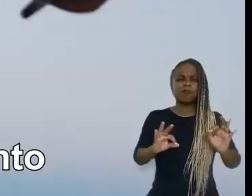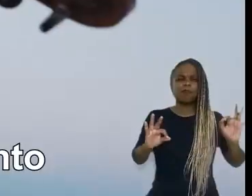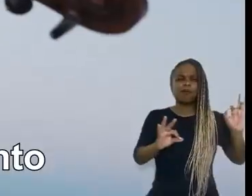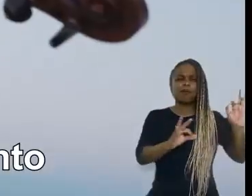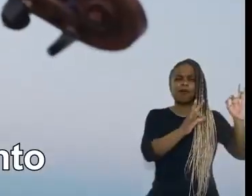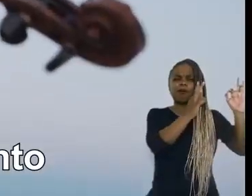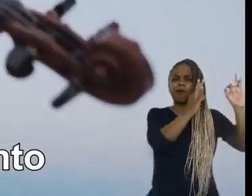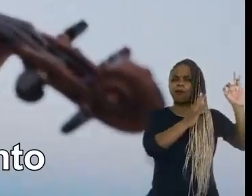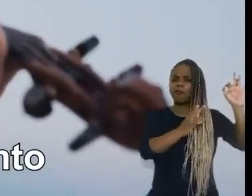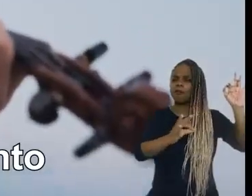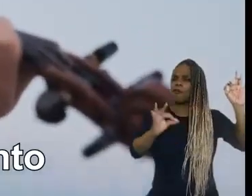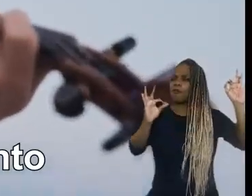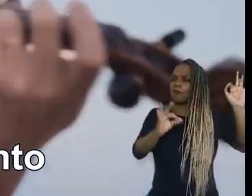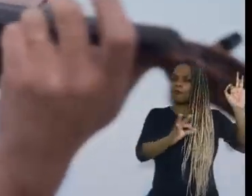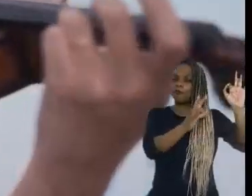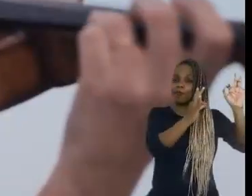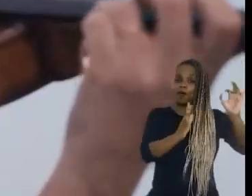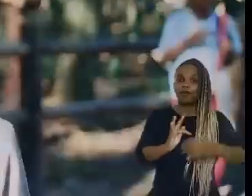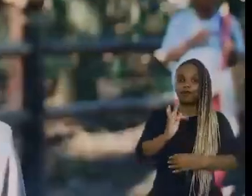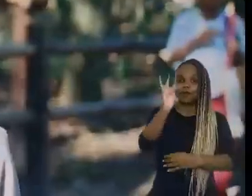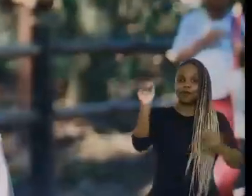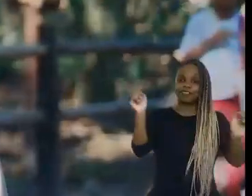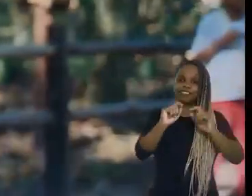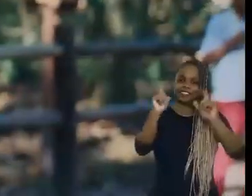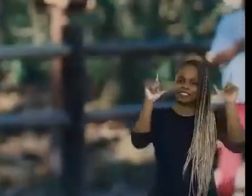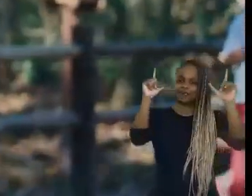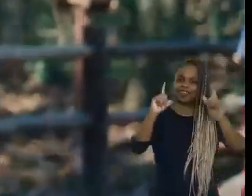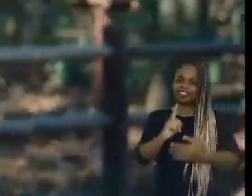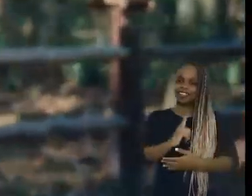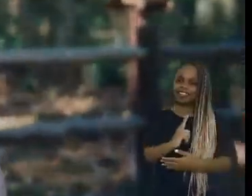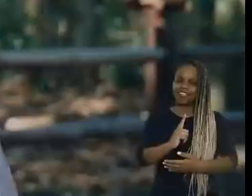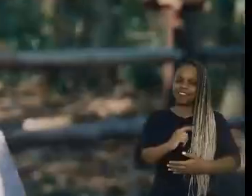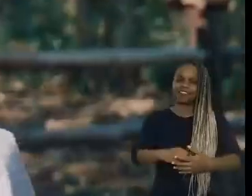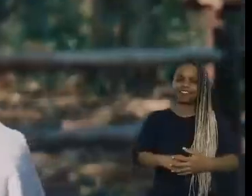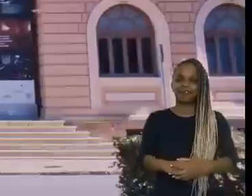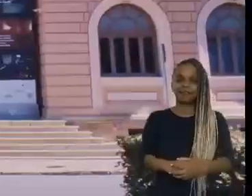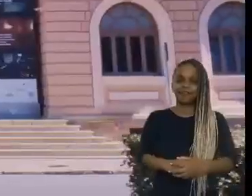Onde toca um instrumento, um futuro desperta.